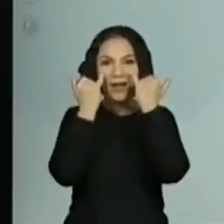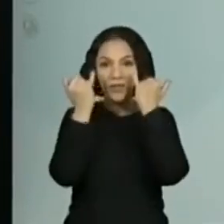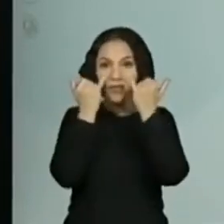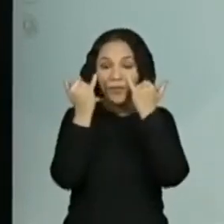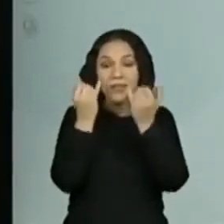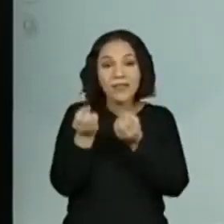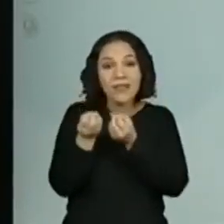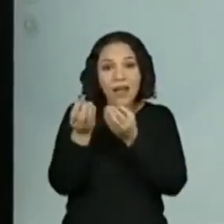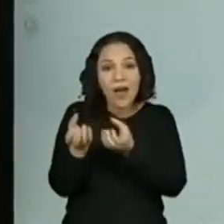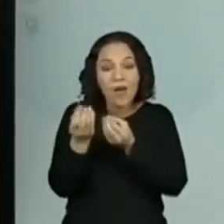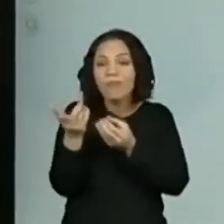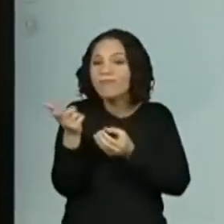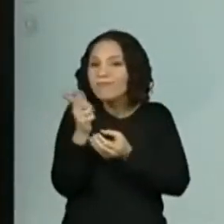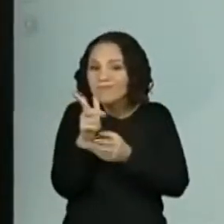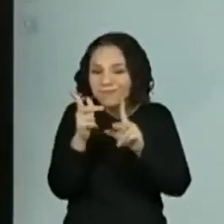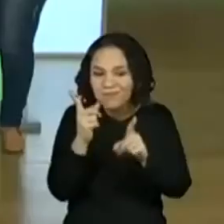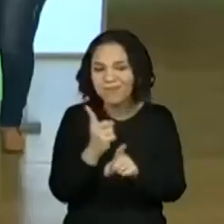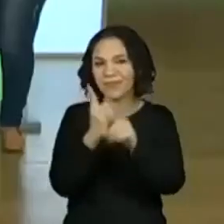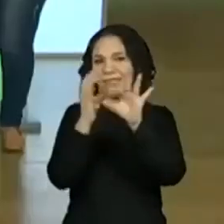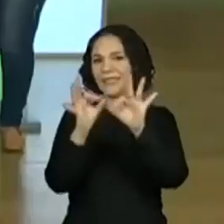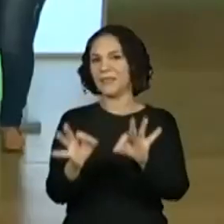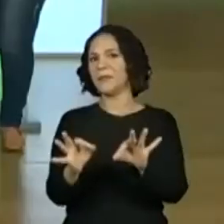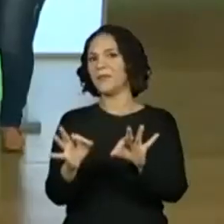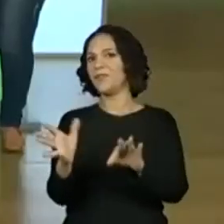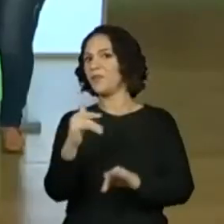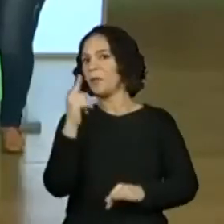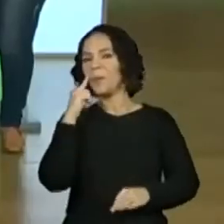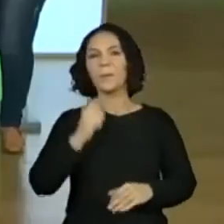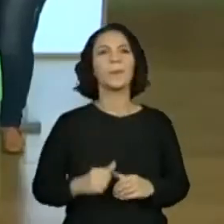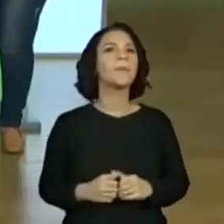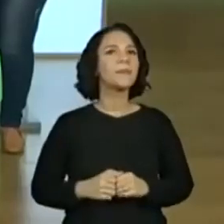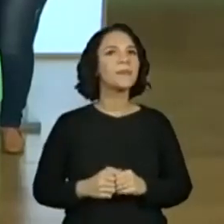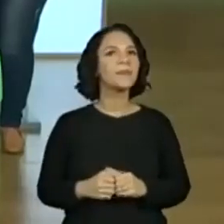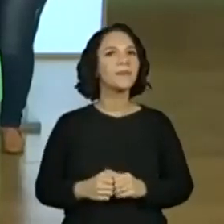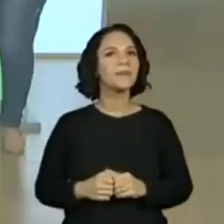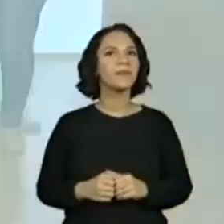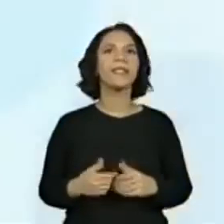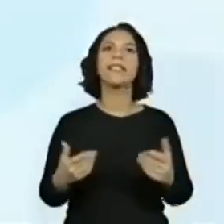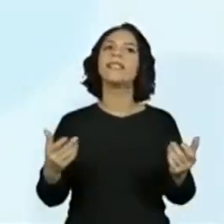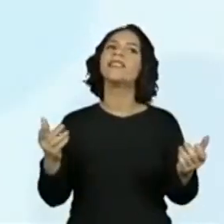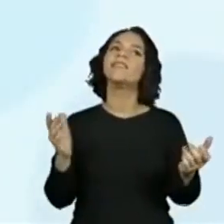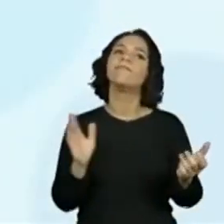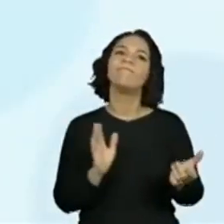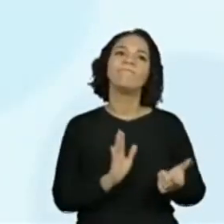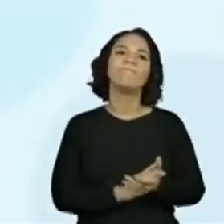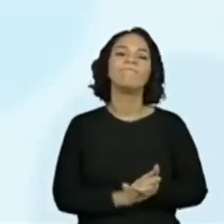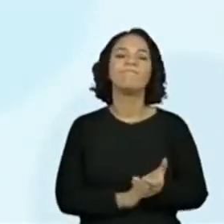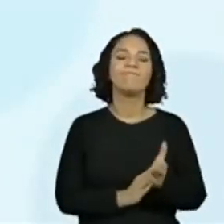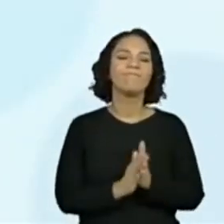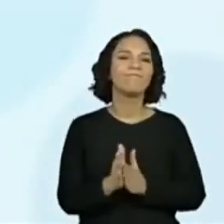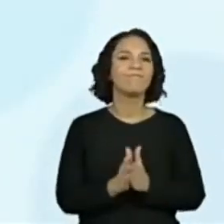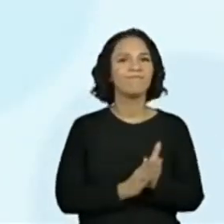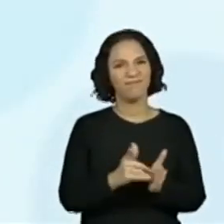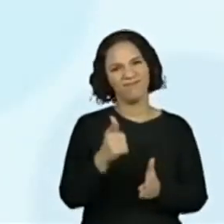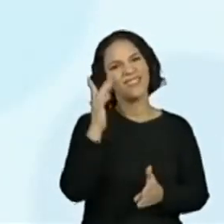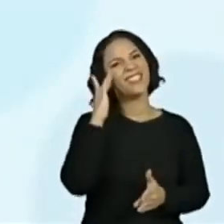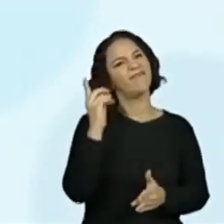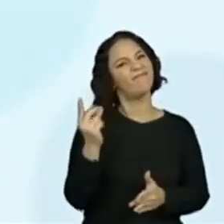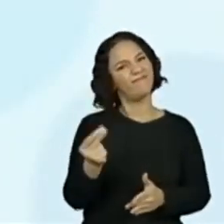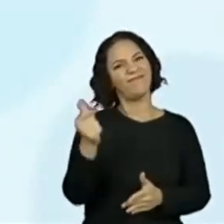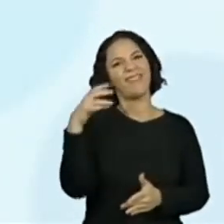está escrito Passa anel. Vamos lá. Ah, professora Vivi, essa eles vão